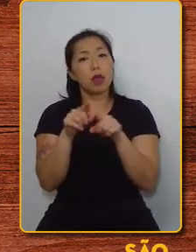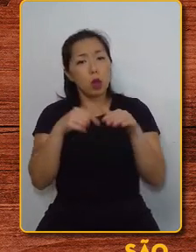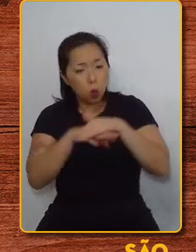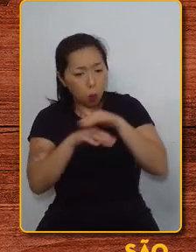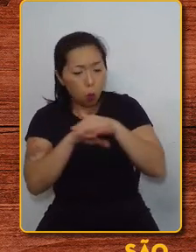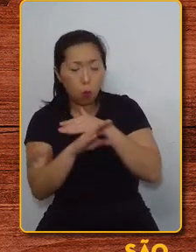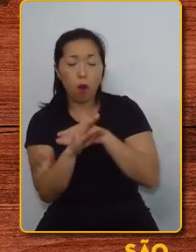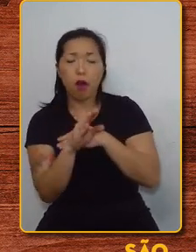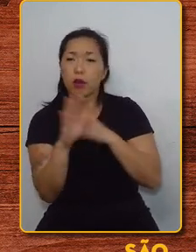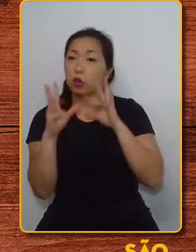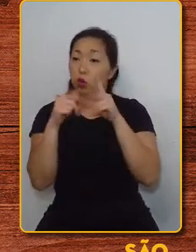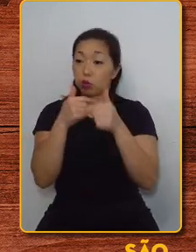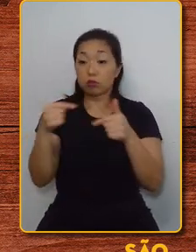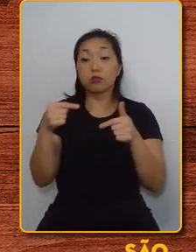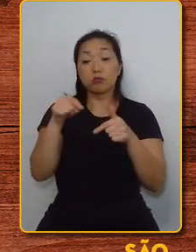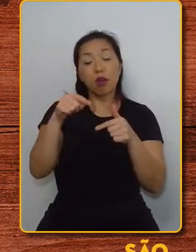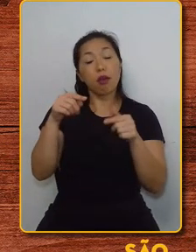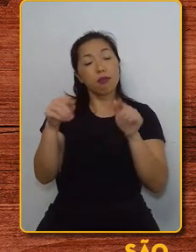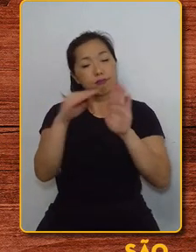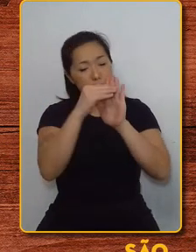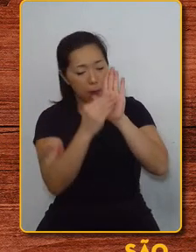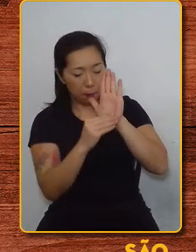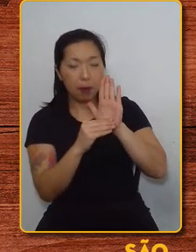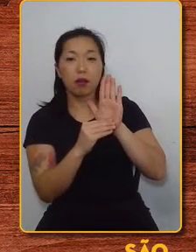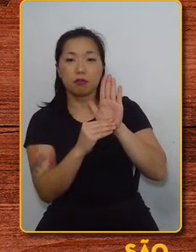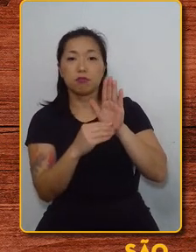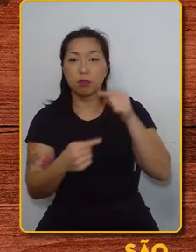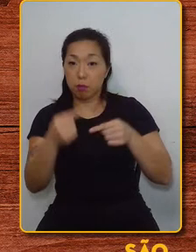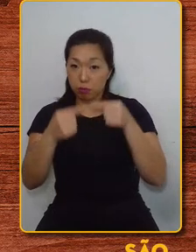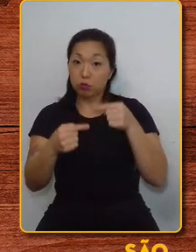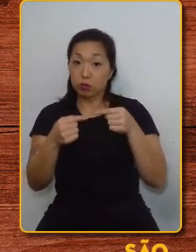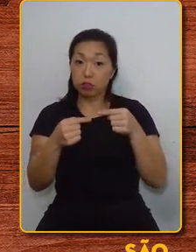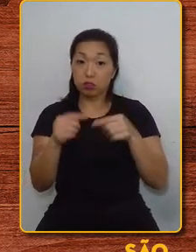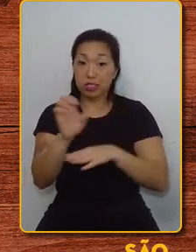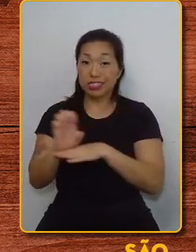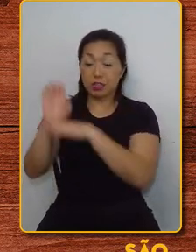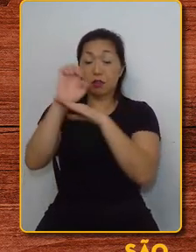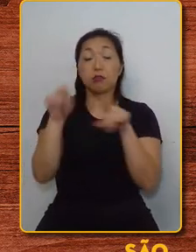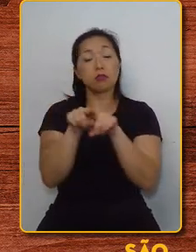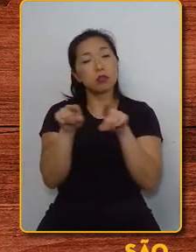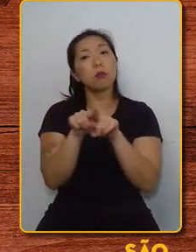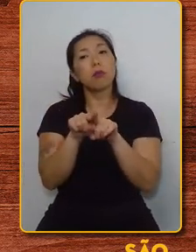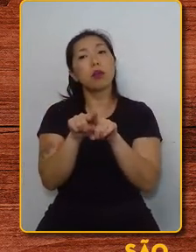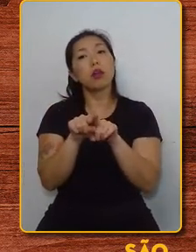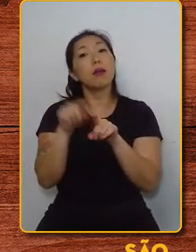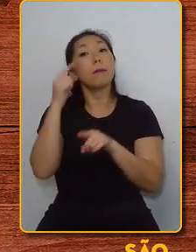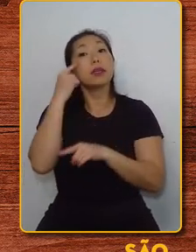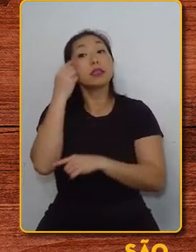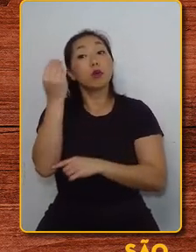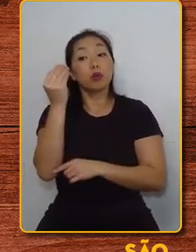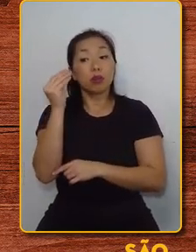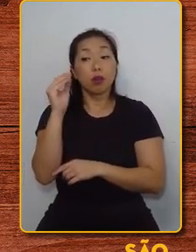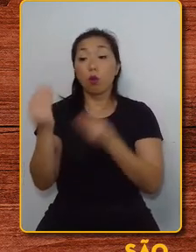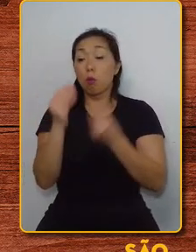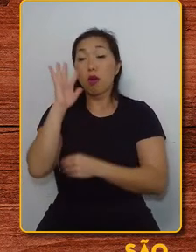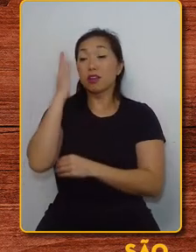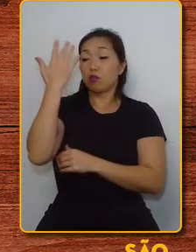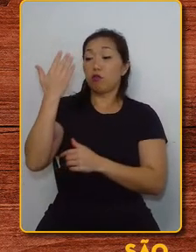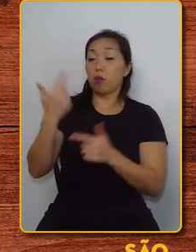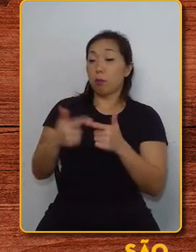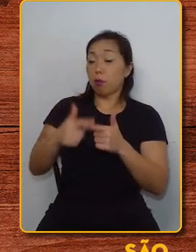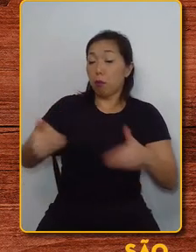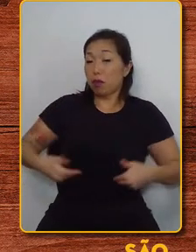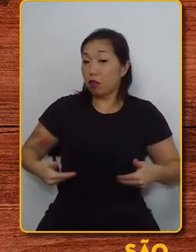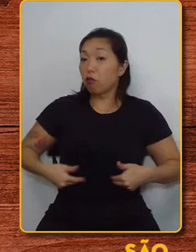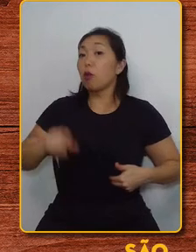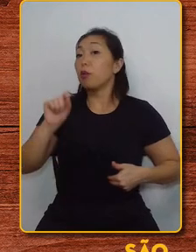E, por fim, você tem que ter como parte da contribuição de resolver o problema da fome, ter salário. Porque não basta ter